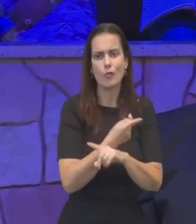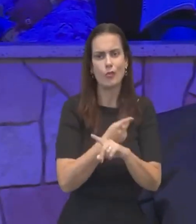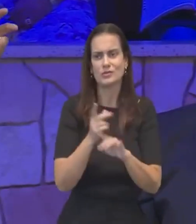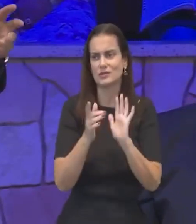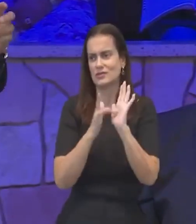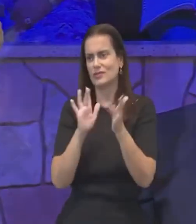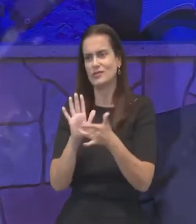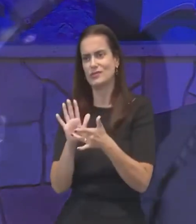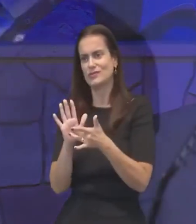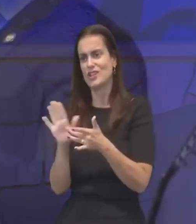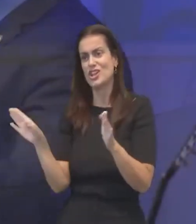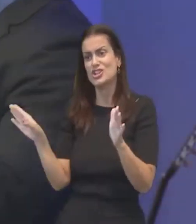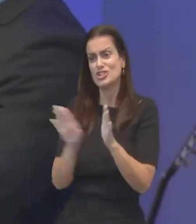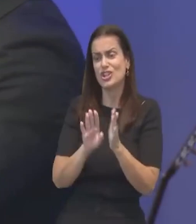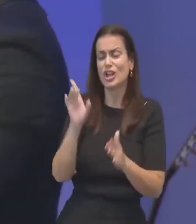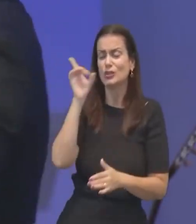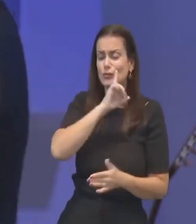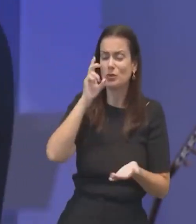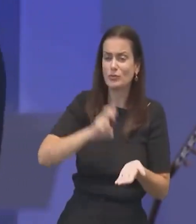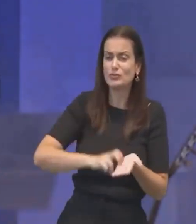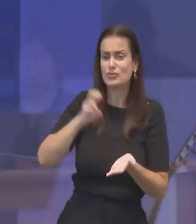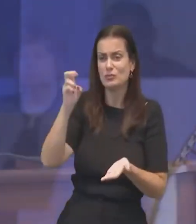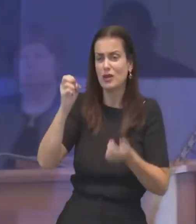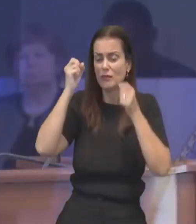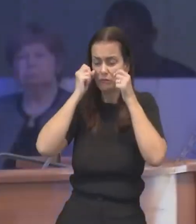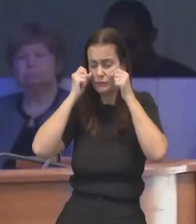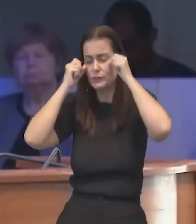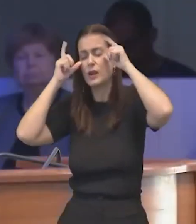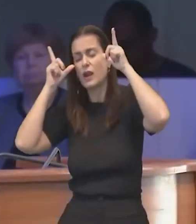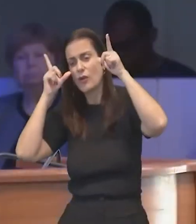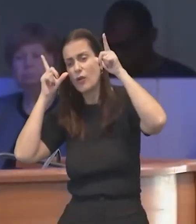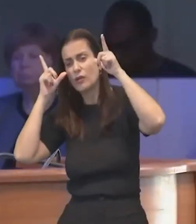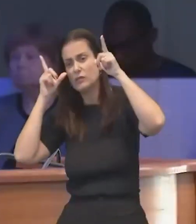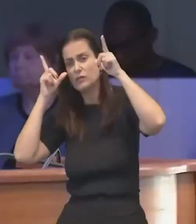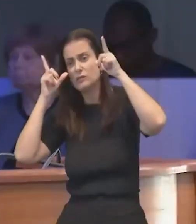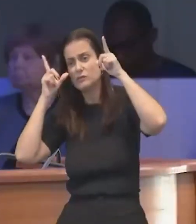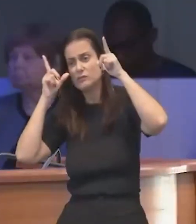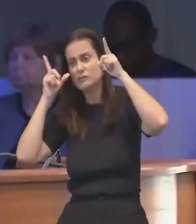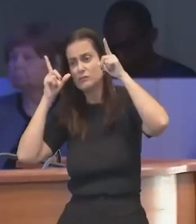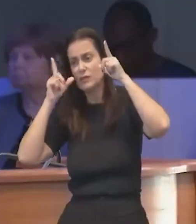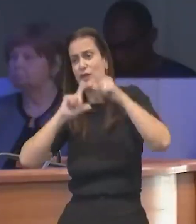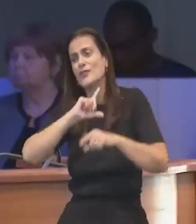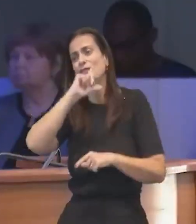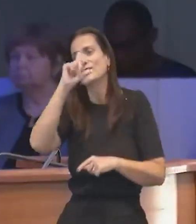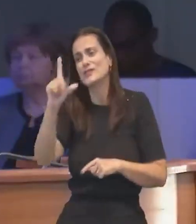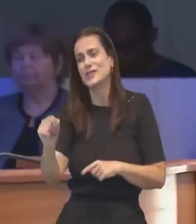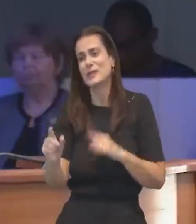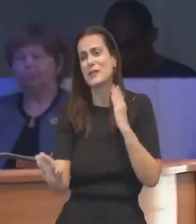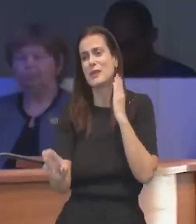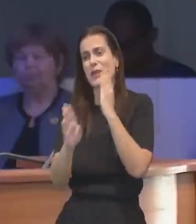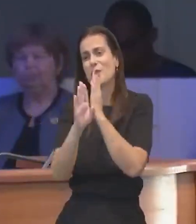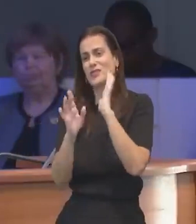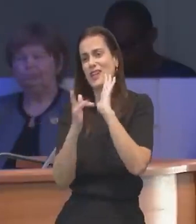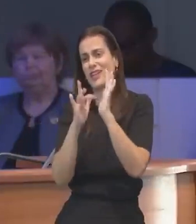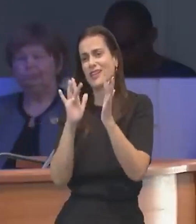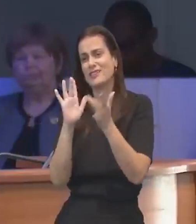Cristo, e quando chega o domingo pela manhã, coloca o despertador para tocar: vou sair para me encontrar com